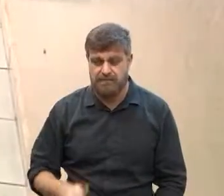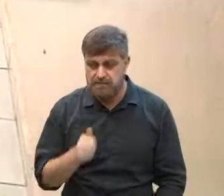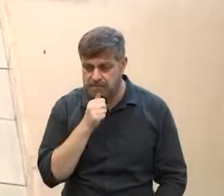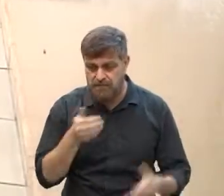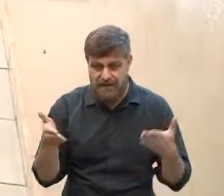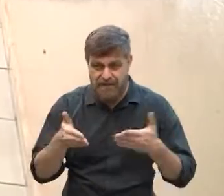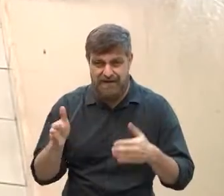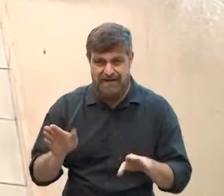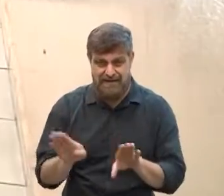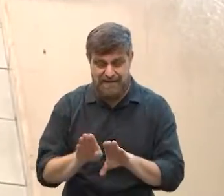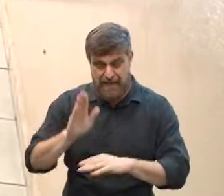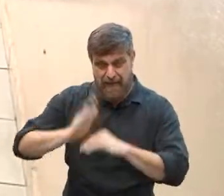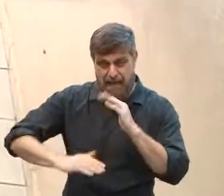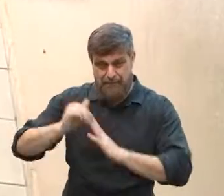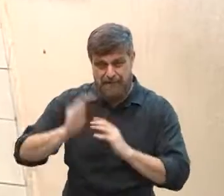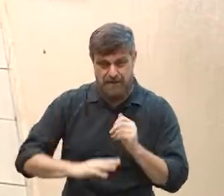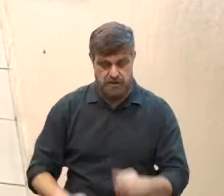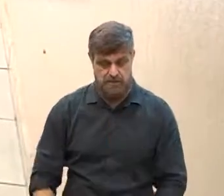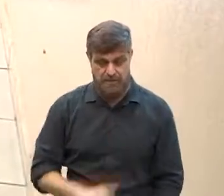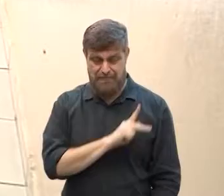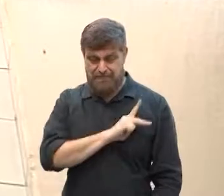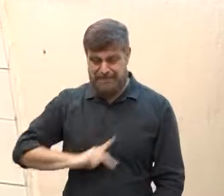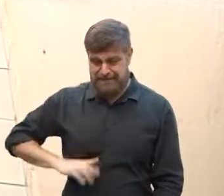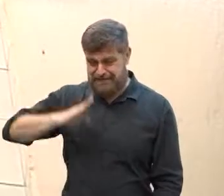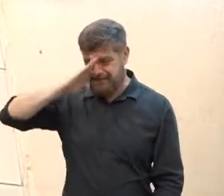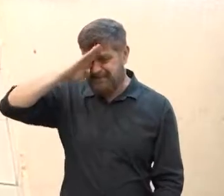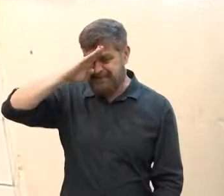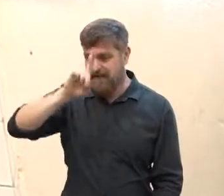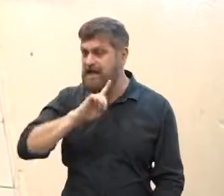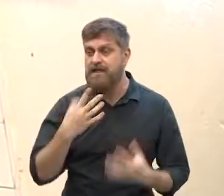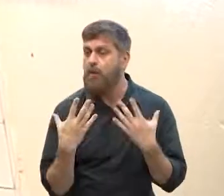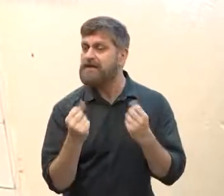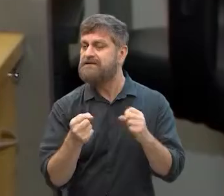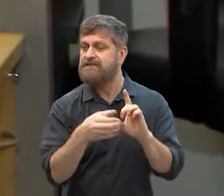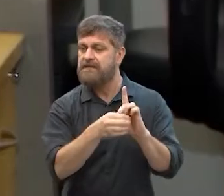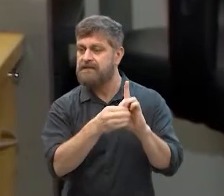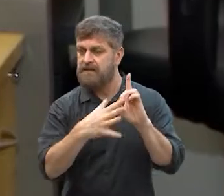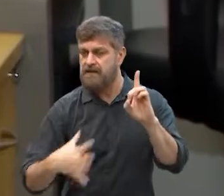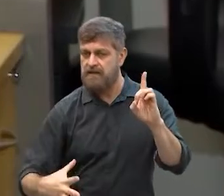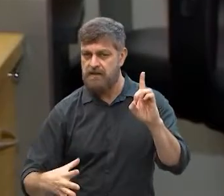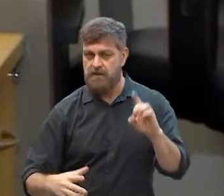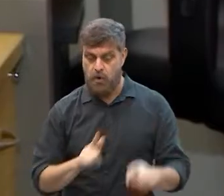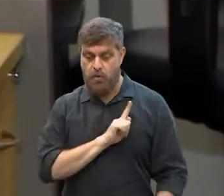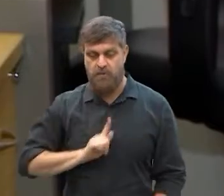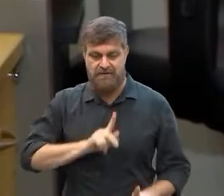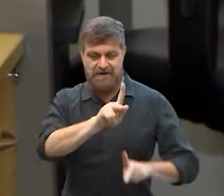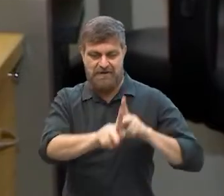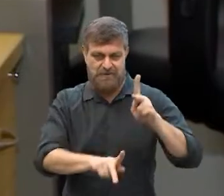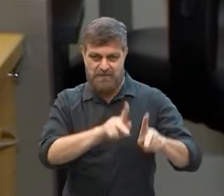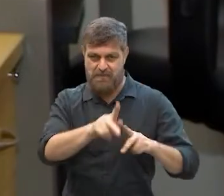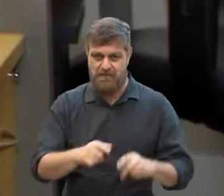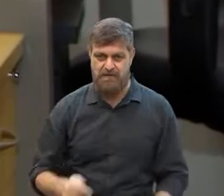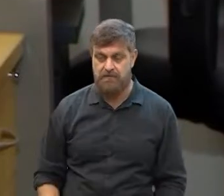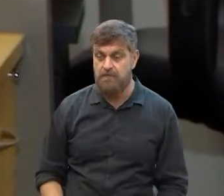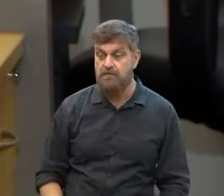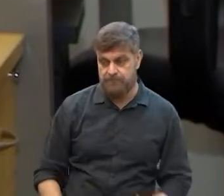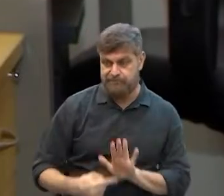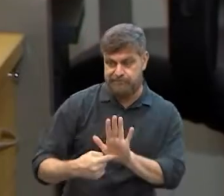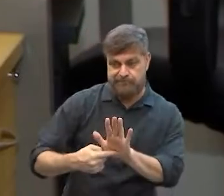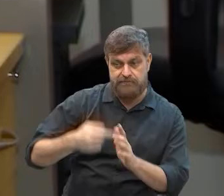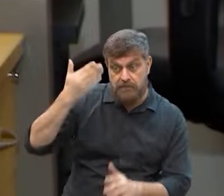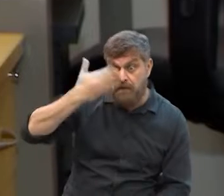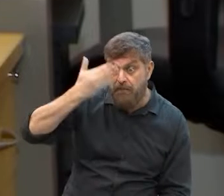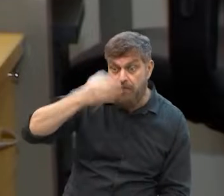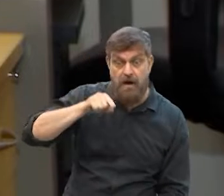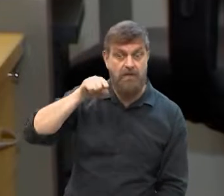ainda mais vindo de um governo federal que é avesso à democracia, Isso eu digo pelas próprias manifestações